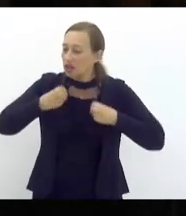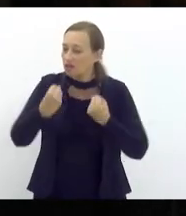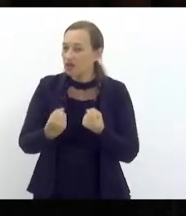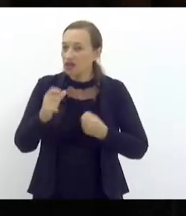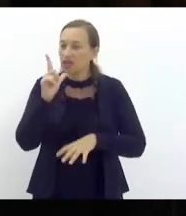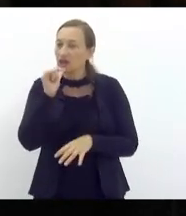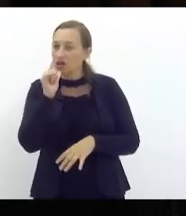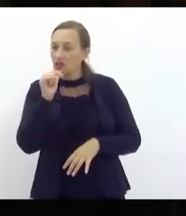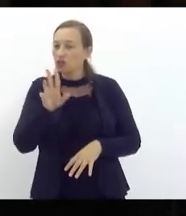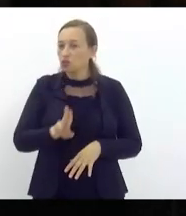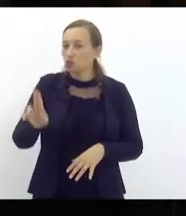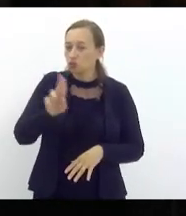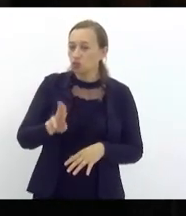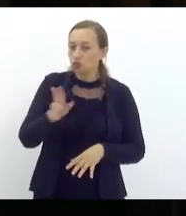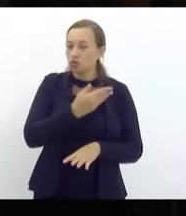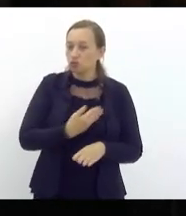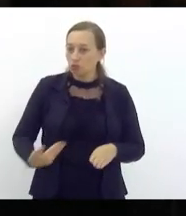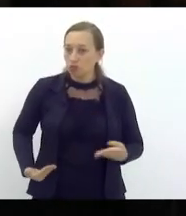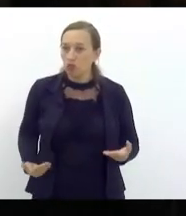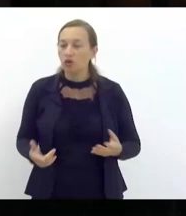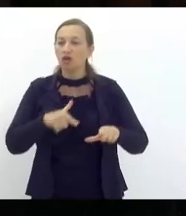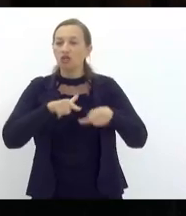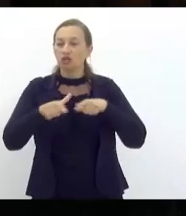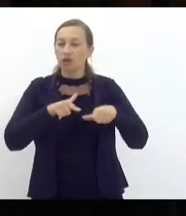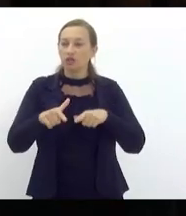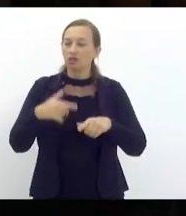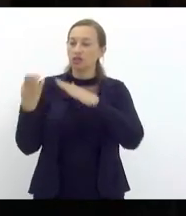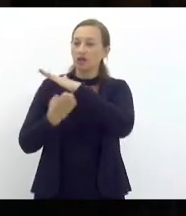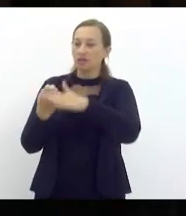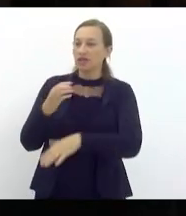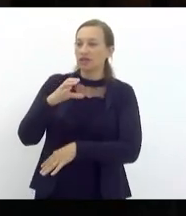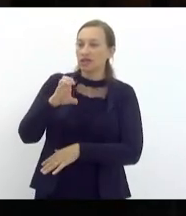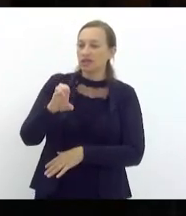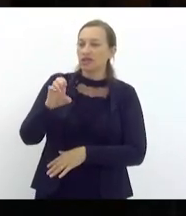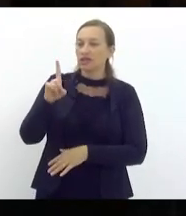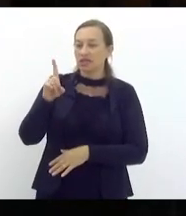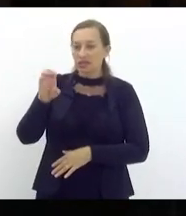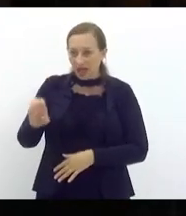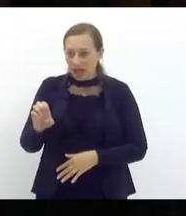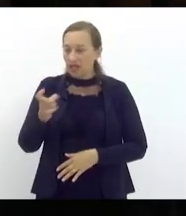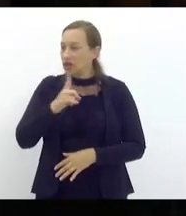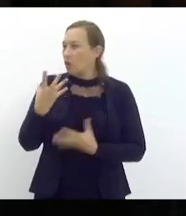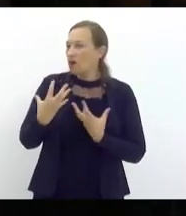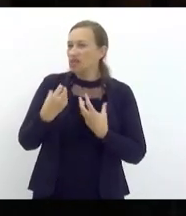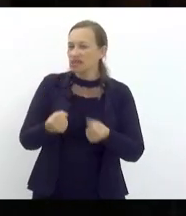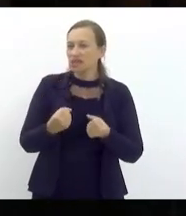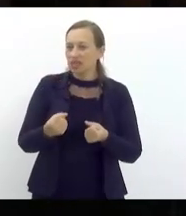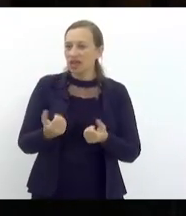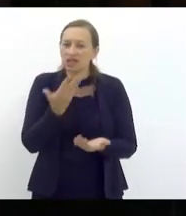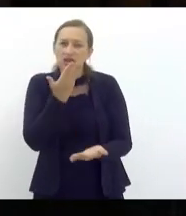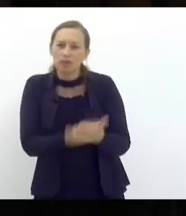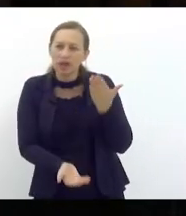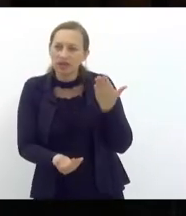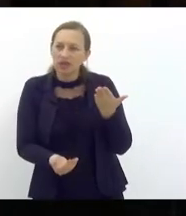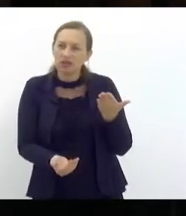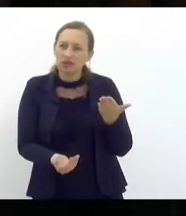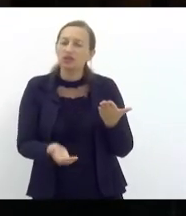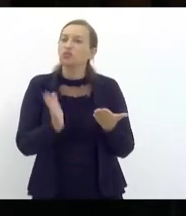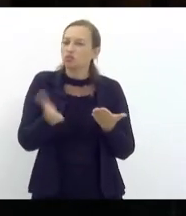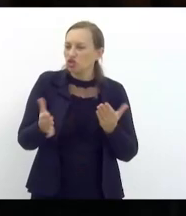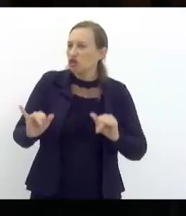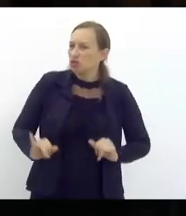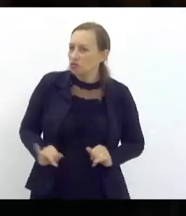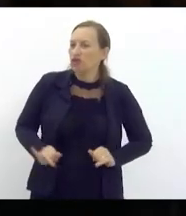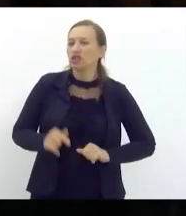como bem de uso público aos trabalhadores da CEDAE não vamos aceitar mas essa derrota Como já